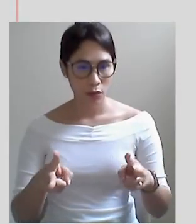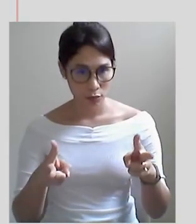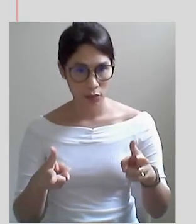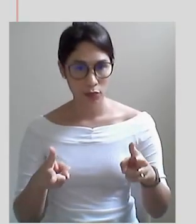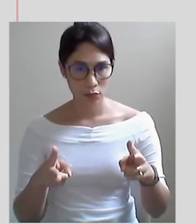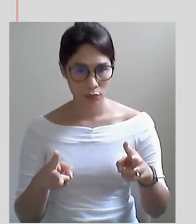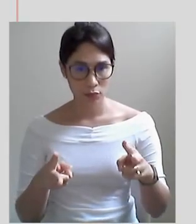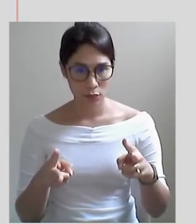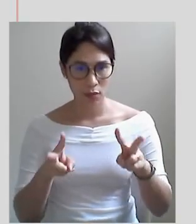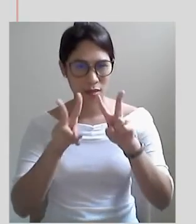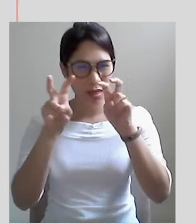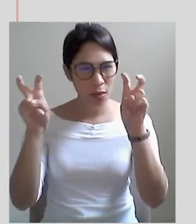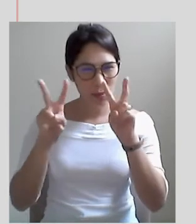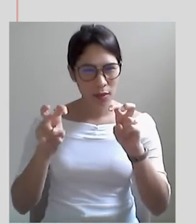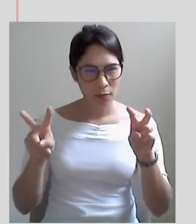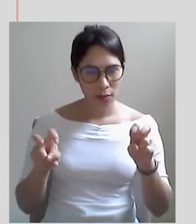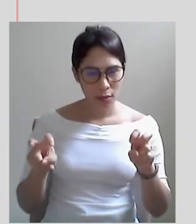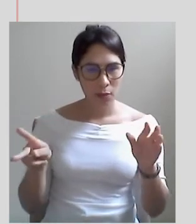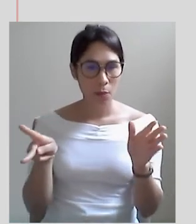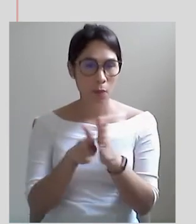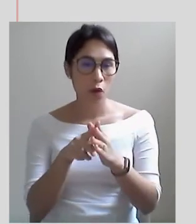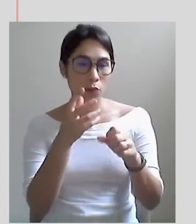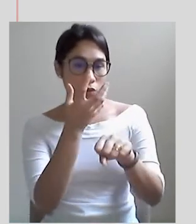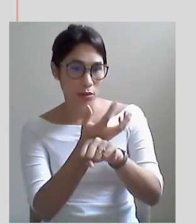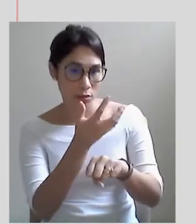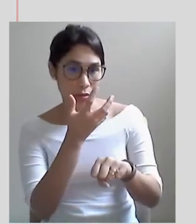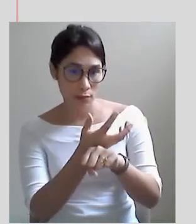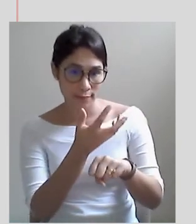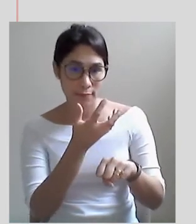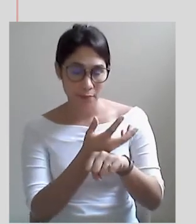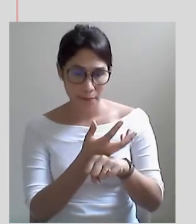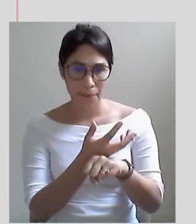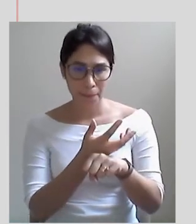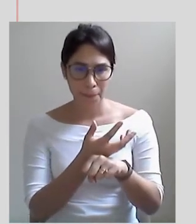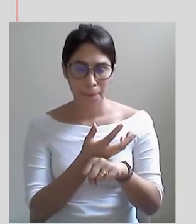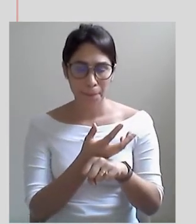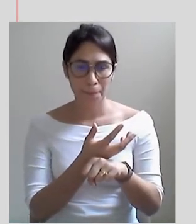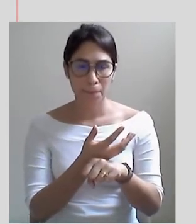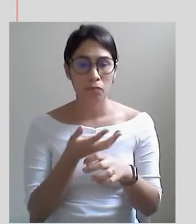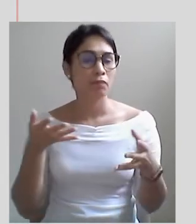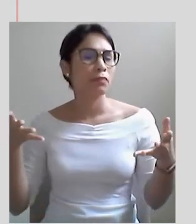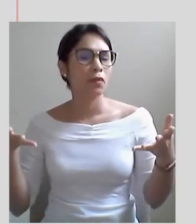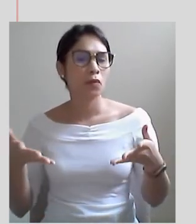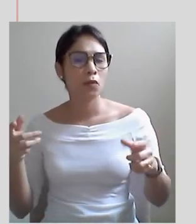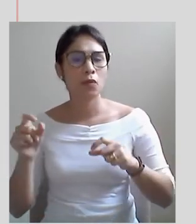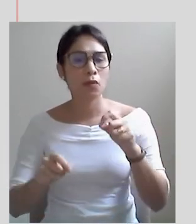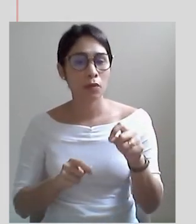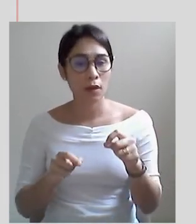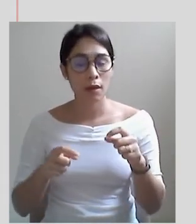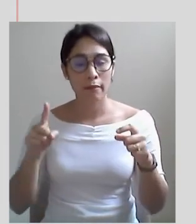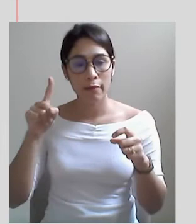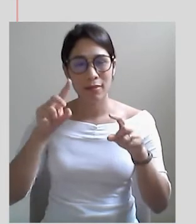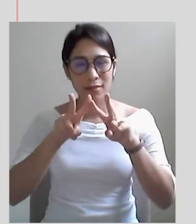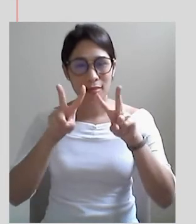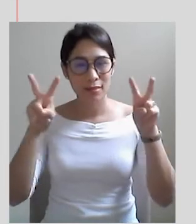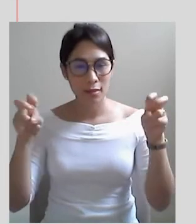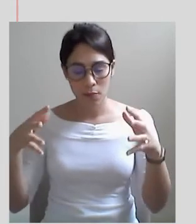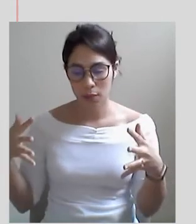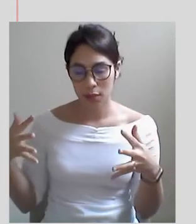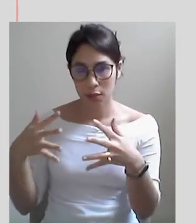Dando continuidade aos assuntos de histologia básica, discutiremos aspectos do tecido conjuntivo especializado